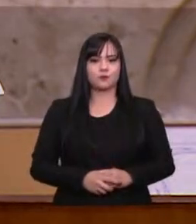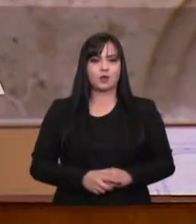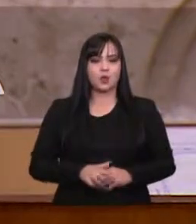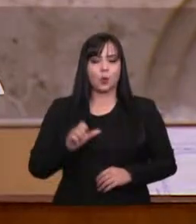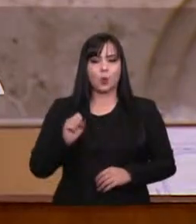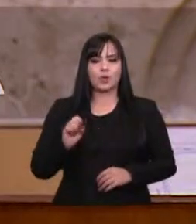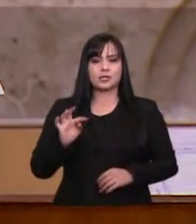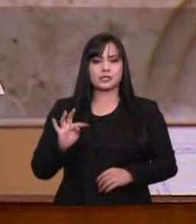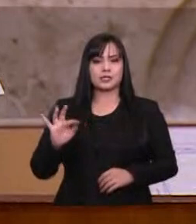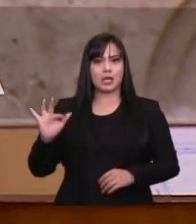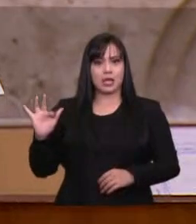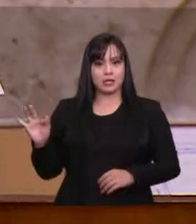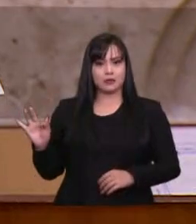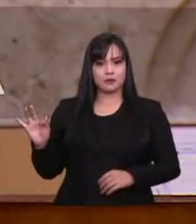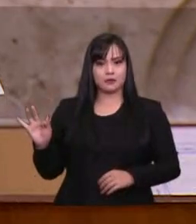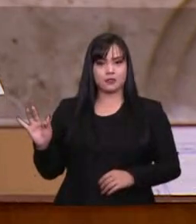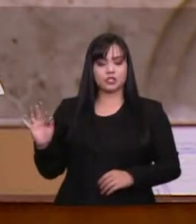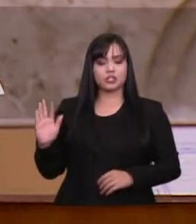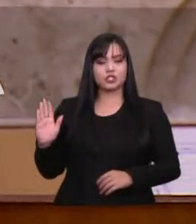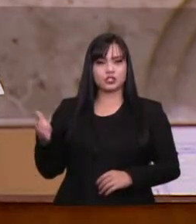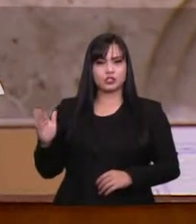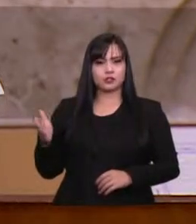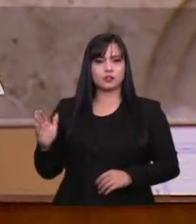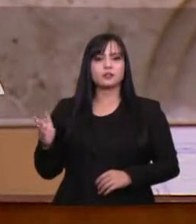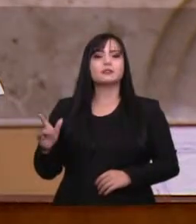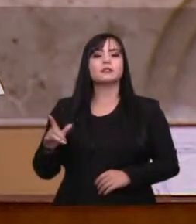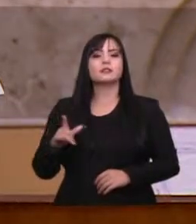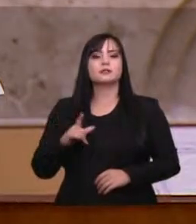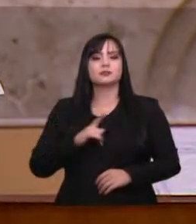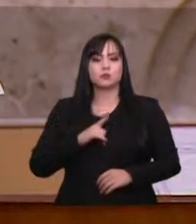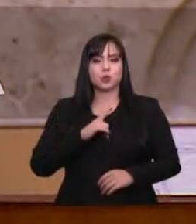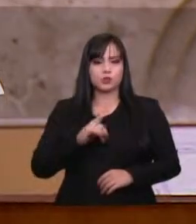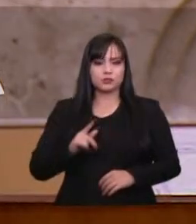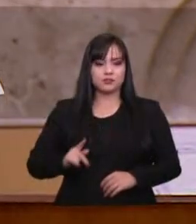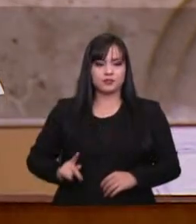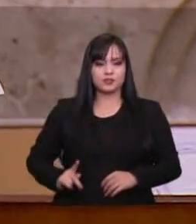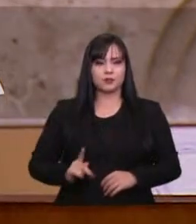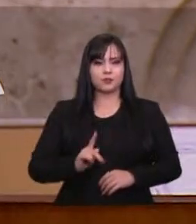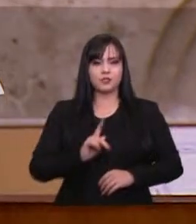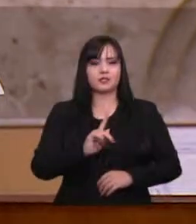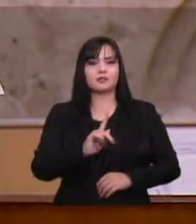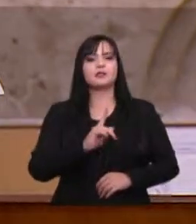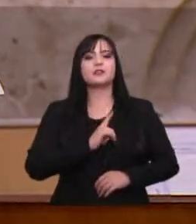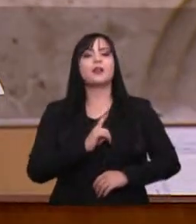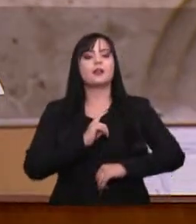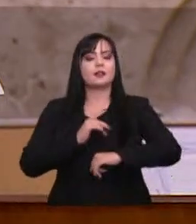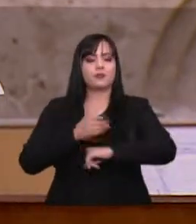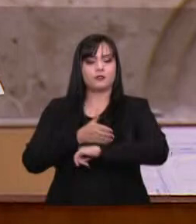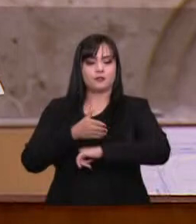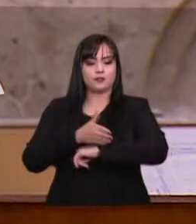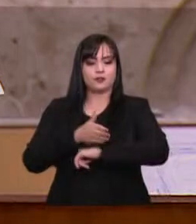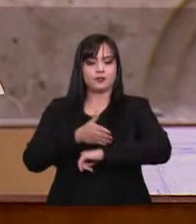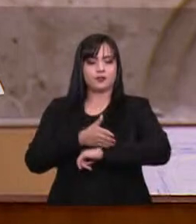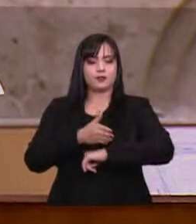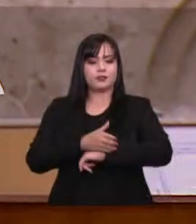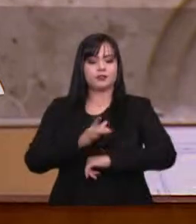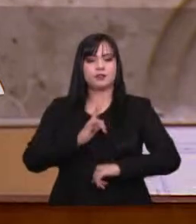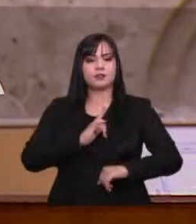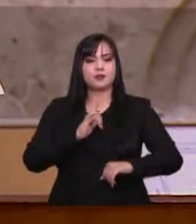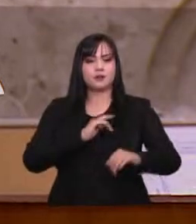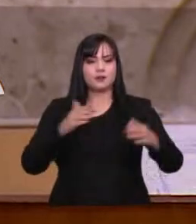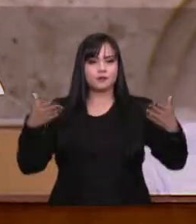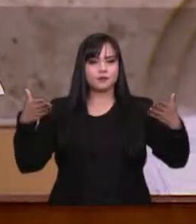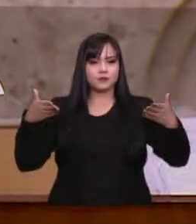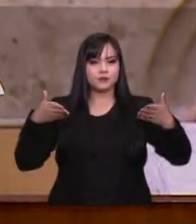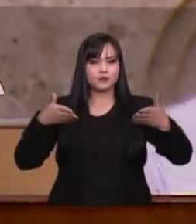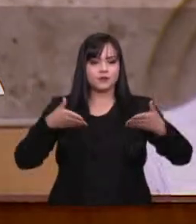o Supremo Tribunal Federal já continua contando já contava com o Vítor nossa primeira Inteligência